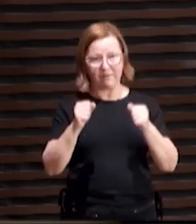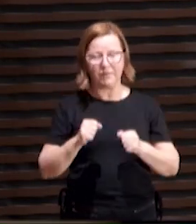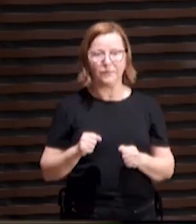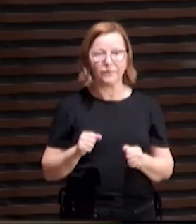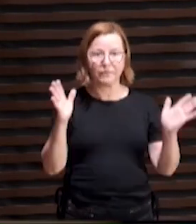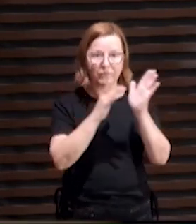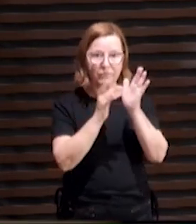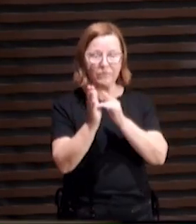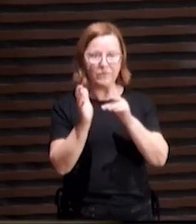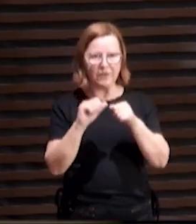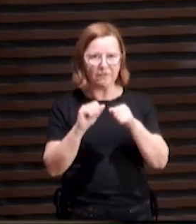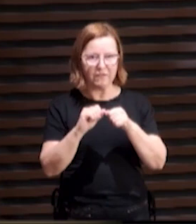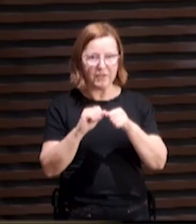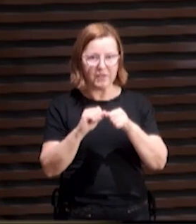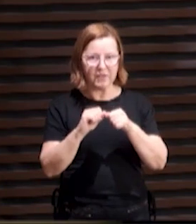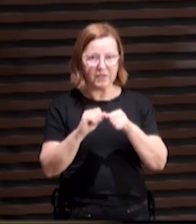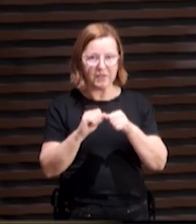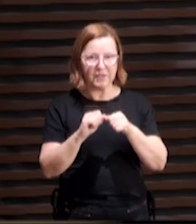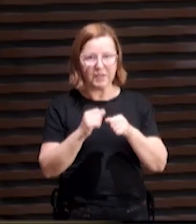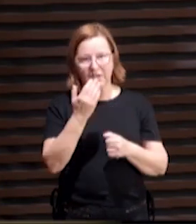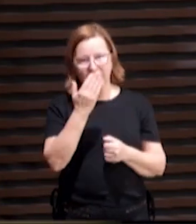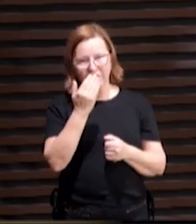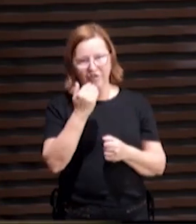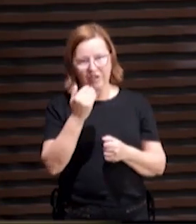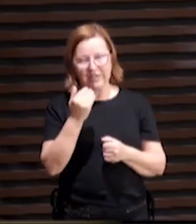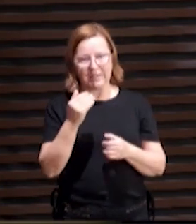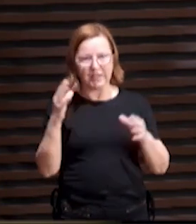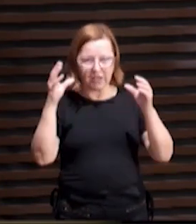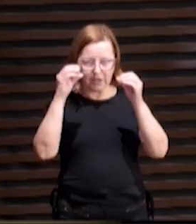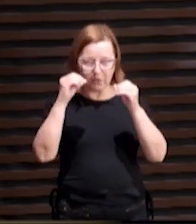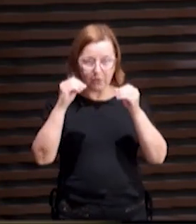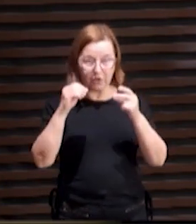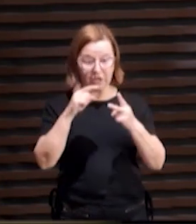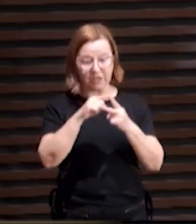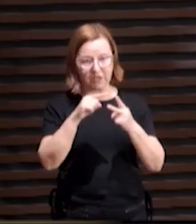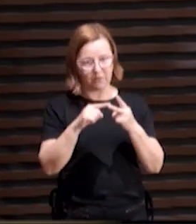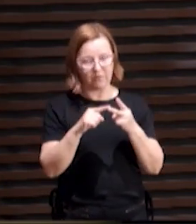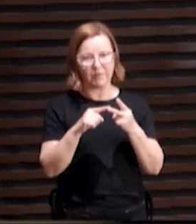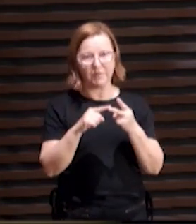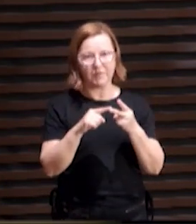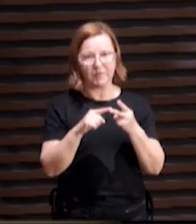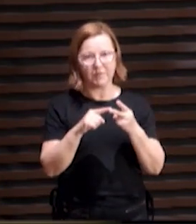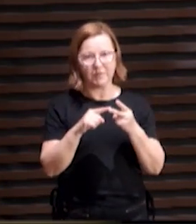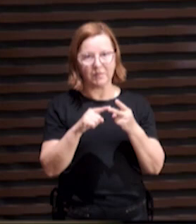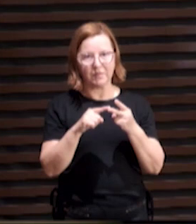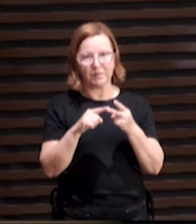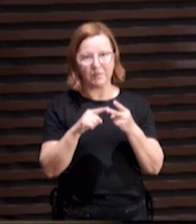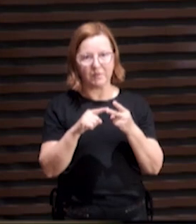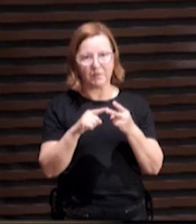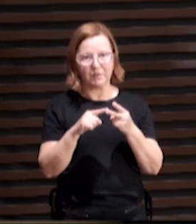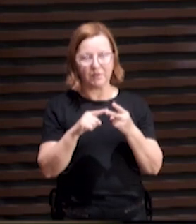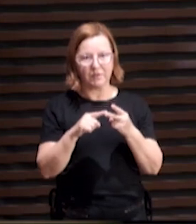realizou muitos jantares. Em 2 deles, ele fez uma